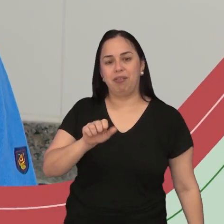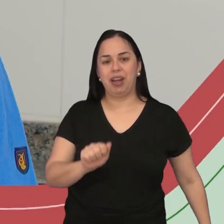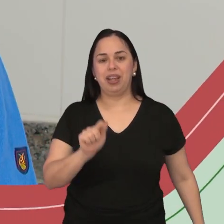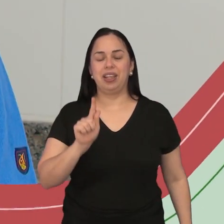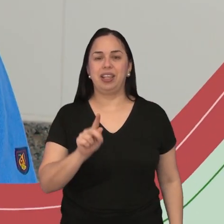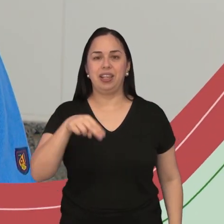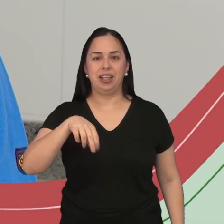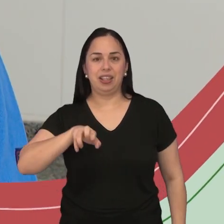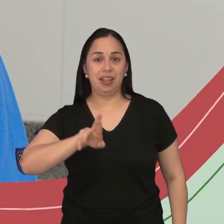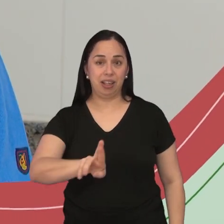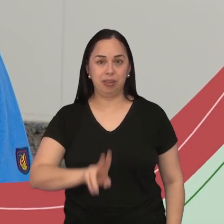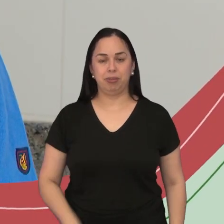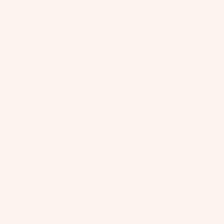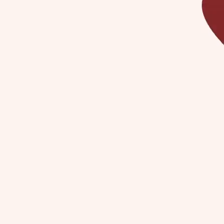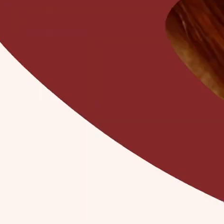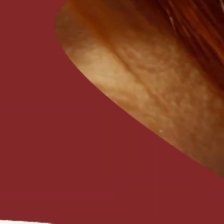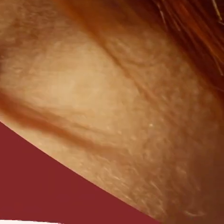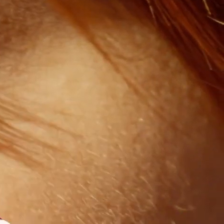Bornal.